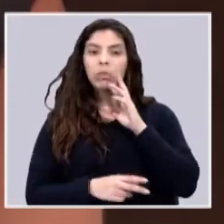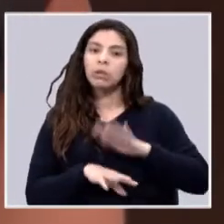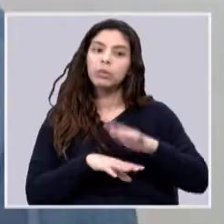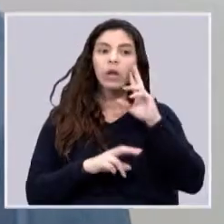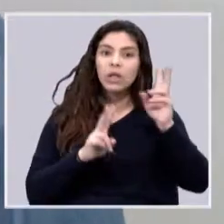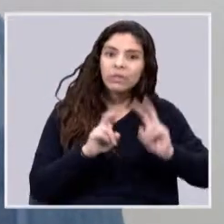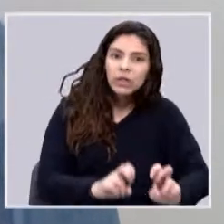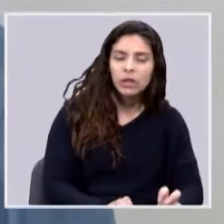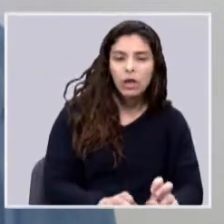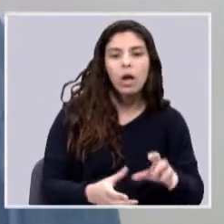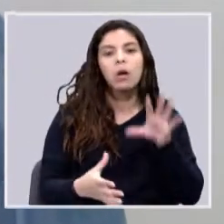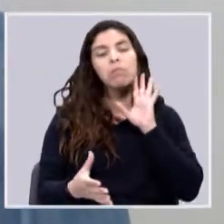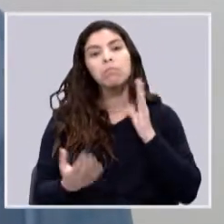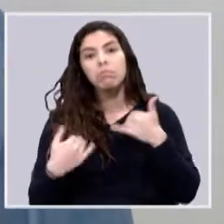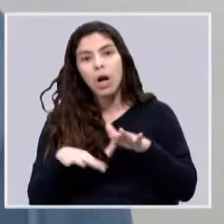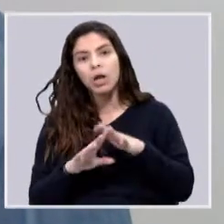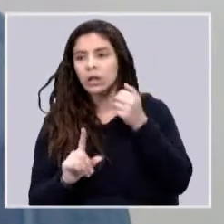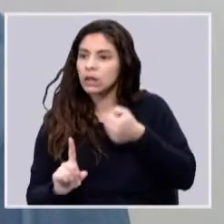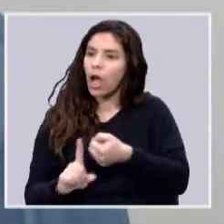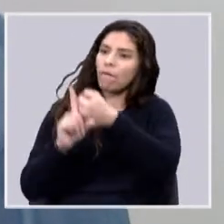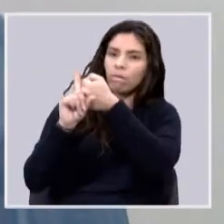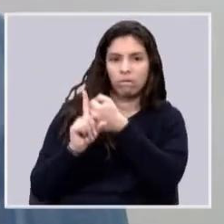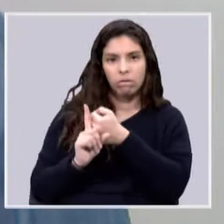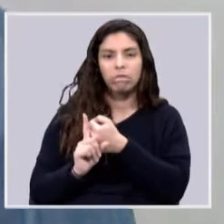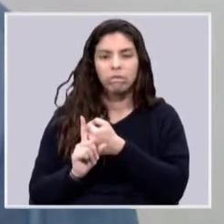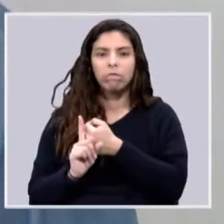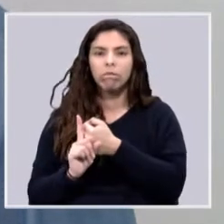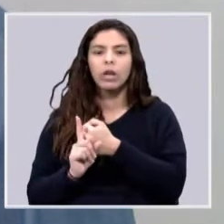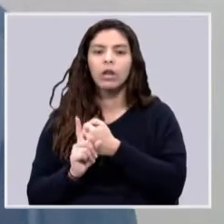E eu acho que o desafio foi, de alguma forma, primeiro